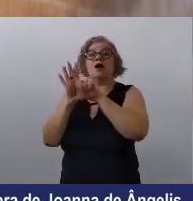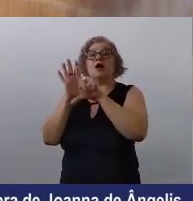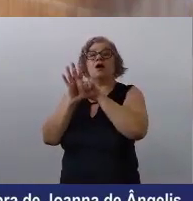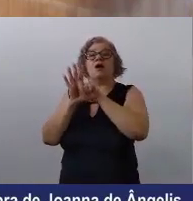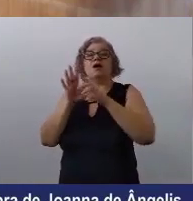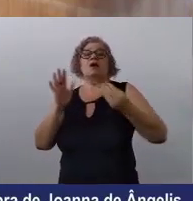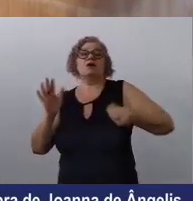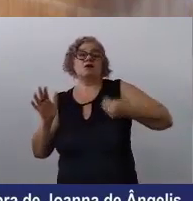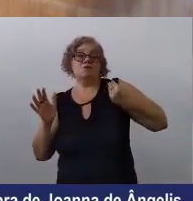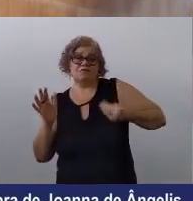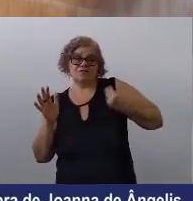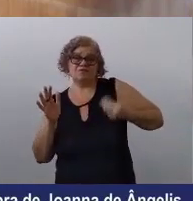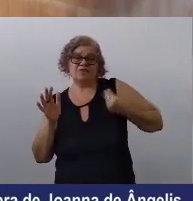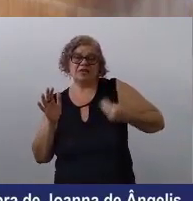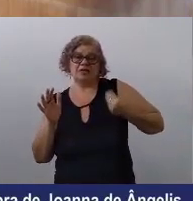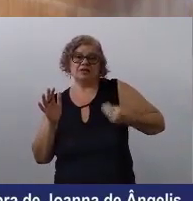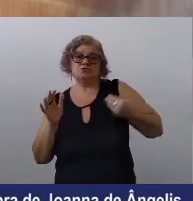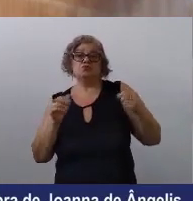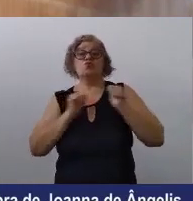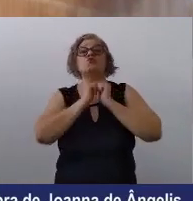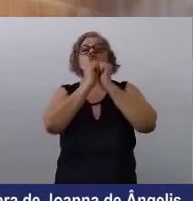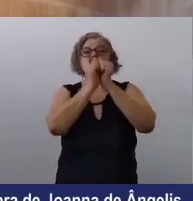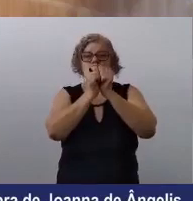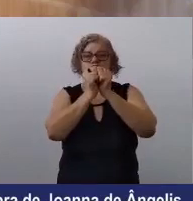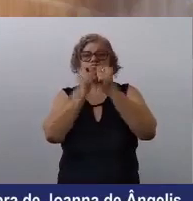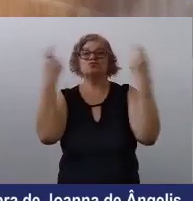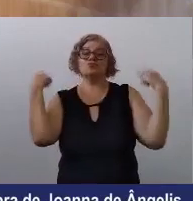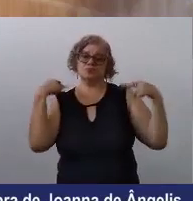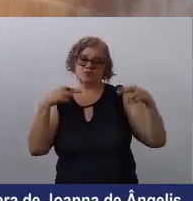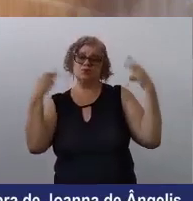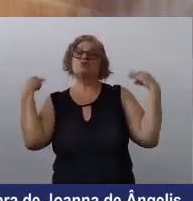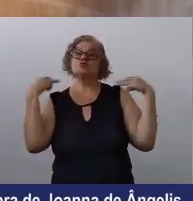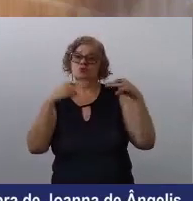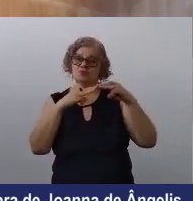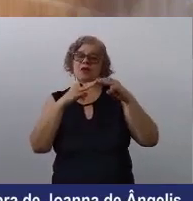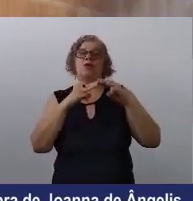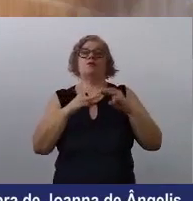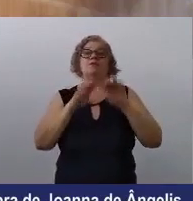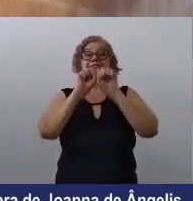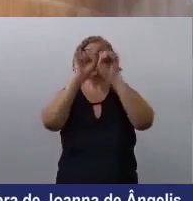possibilitando então a vivência dentro dos valores que estão recebendo.